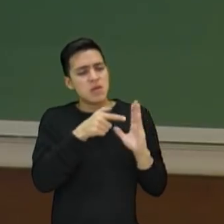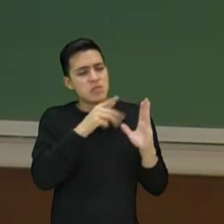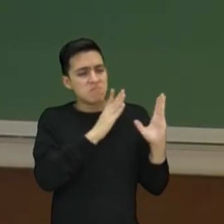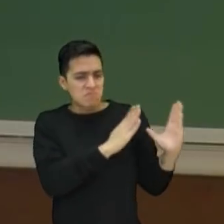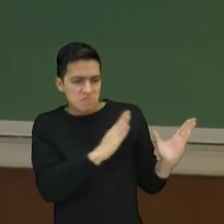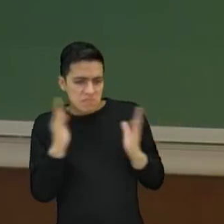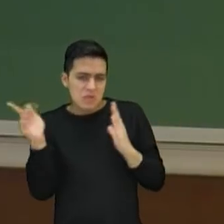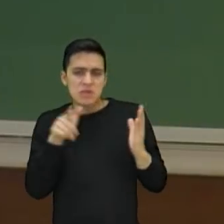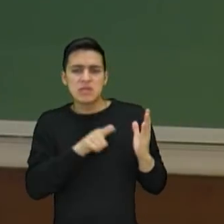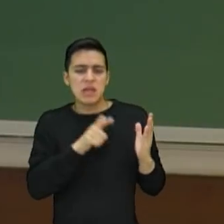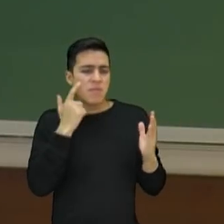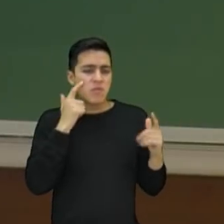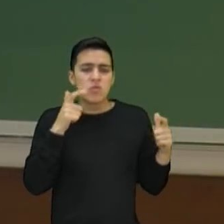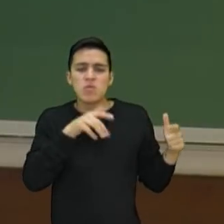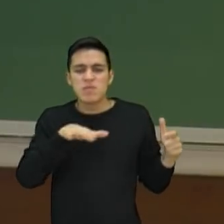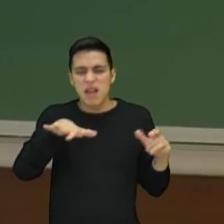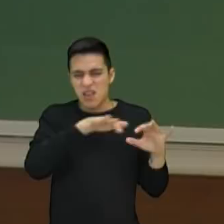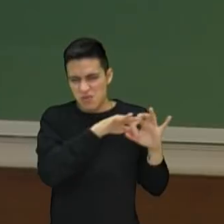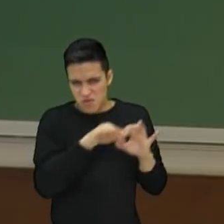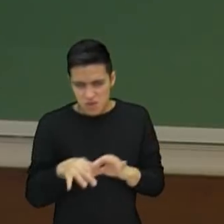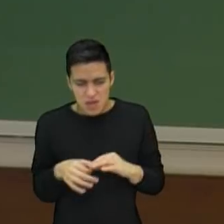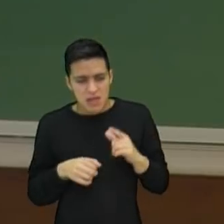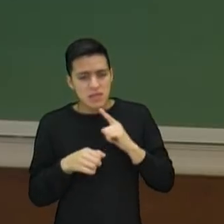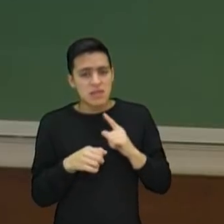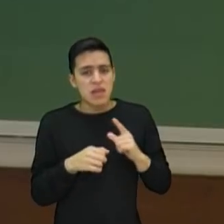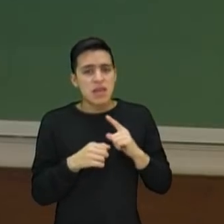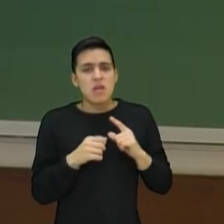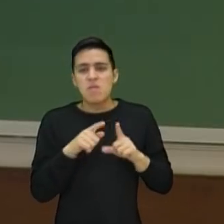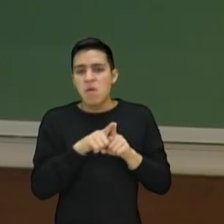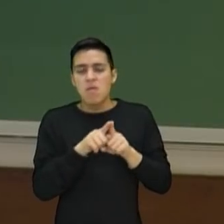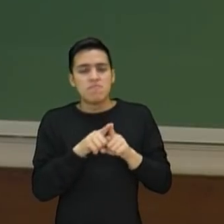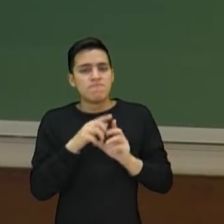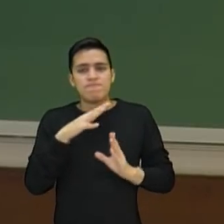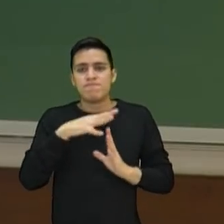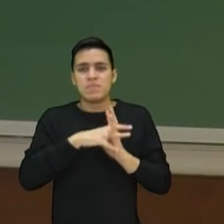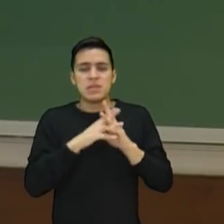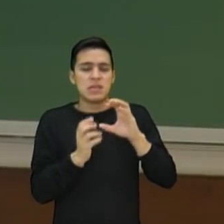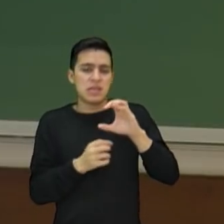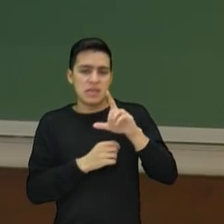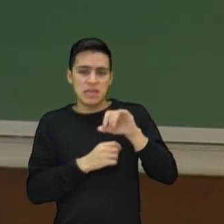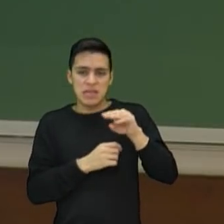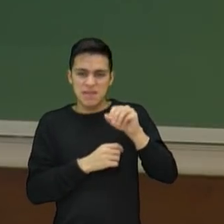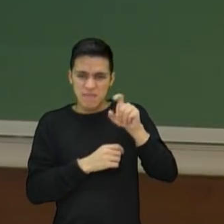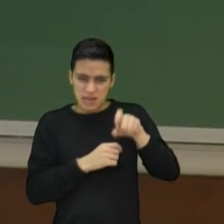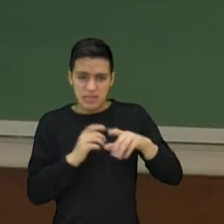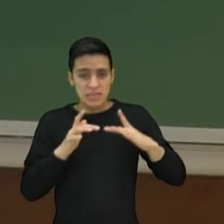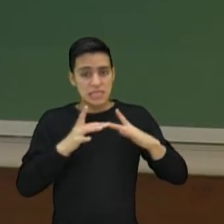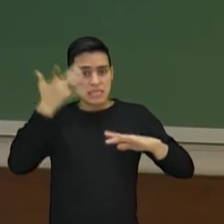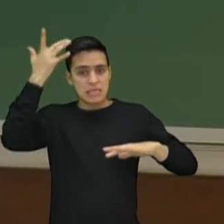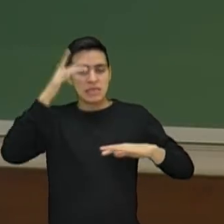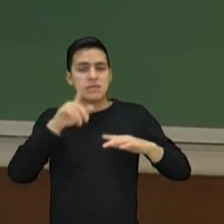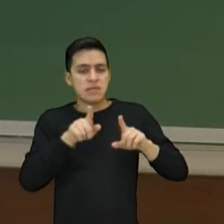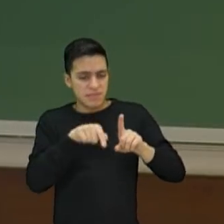um espaço, temos também um clímax e depois um desfecho. Então isso é a narração, ok?